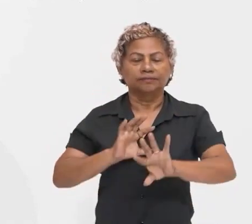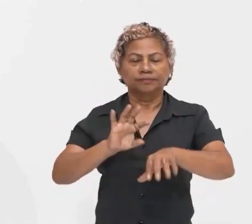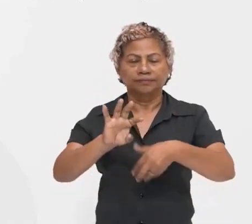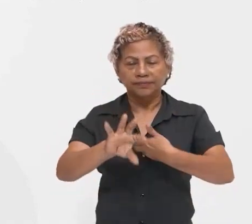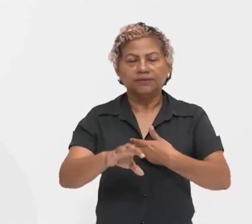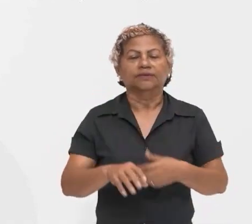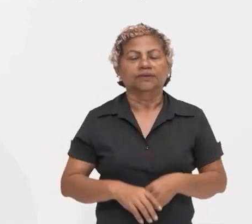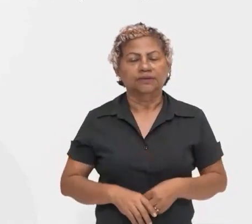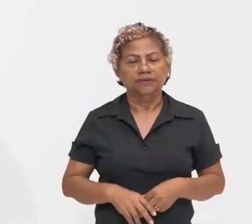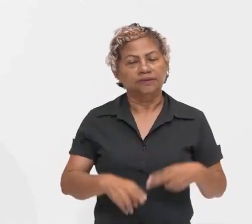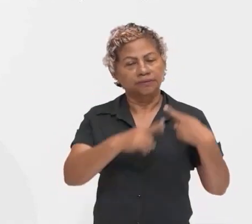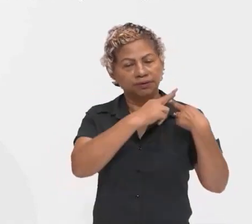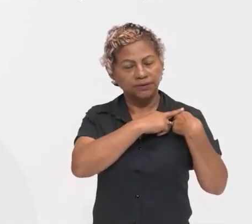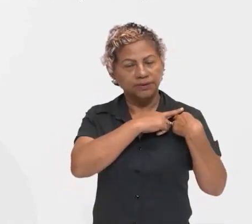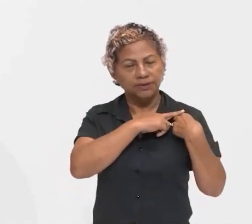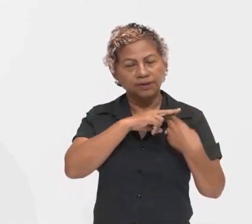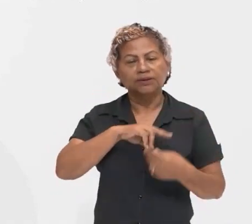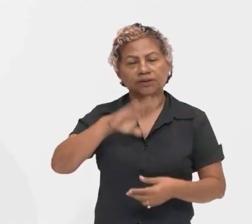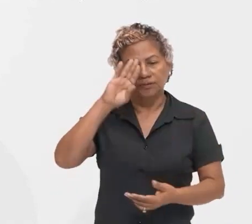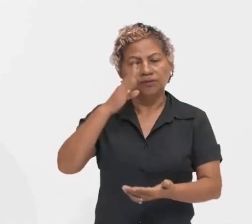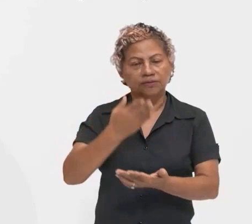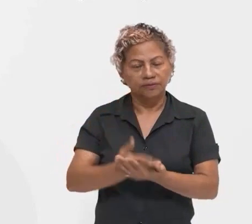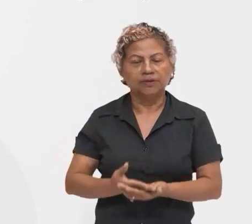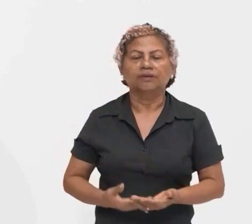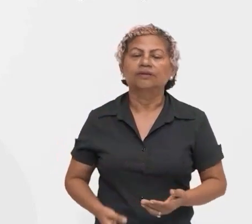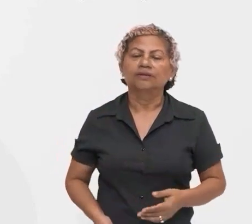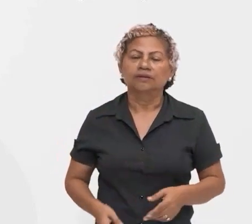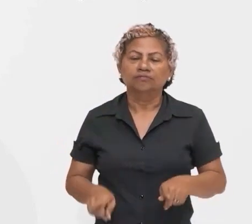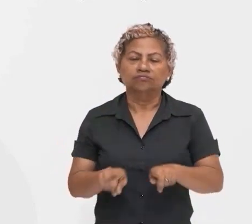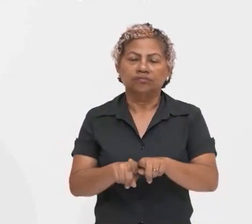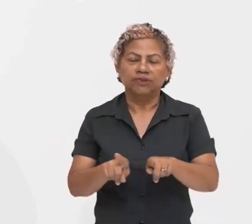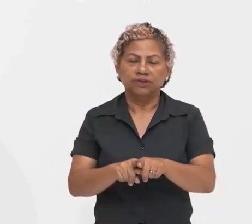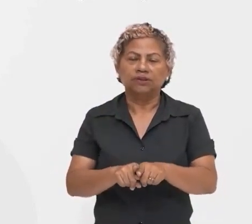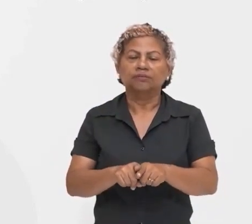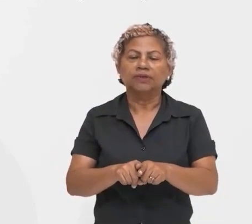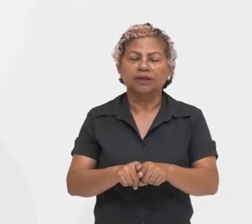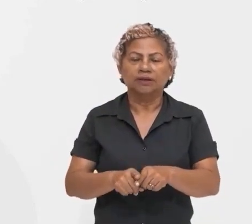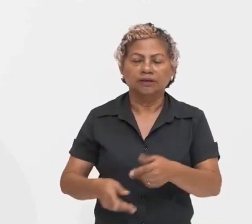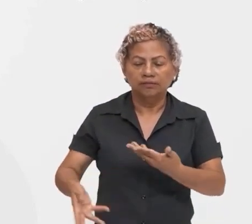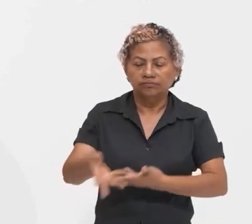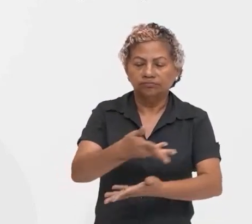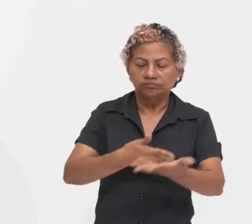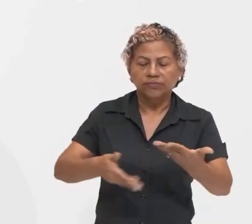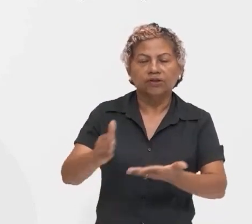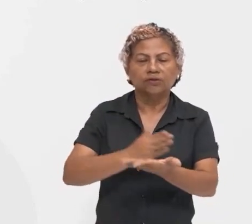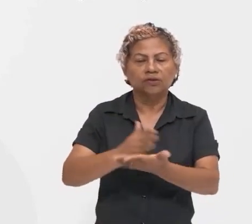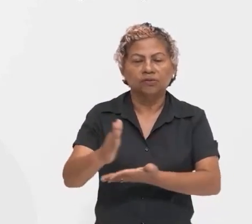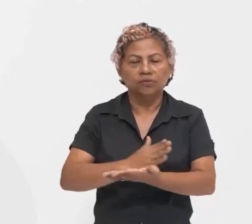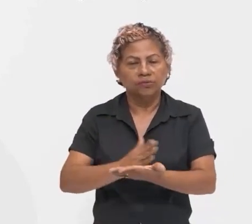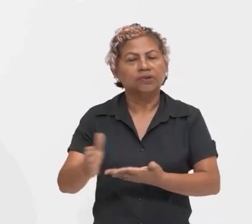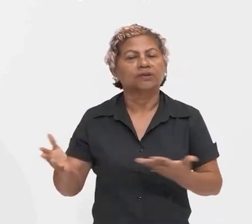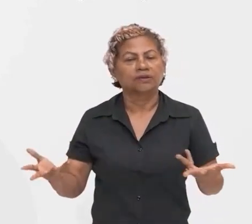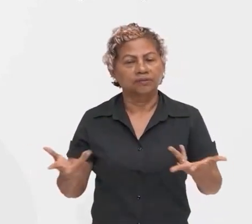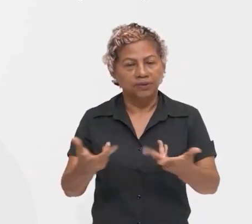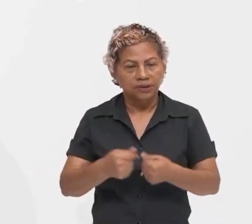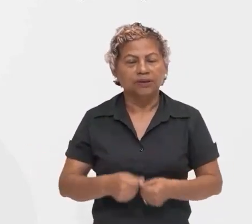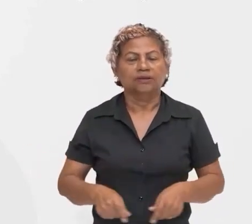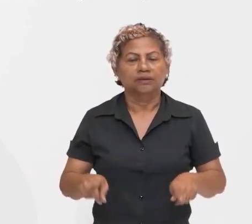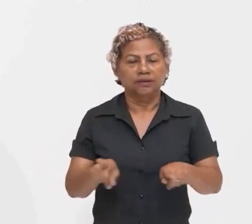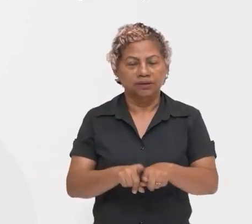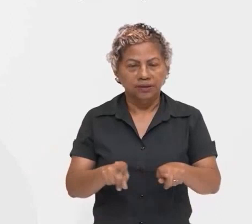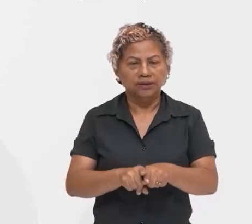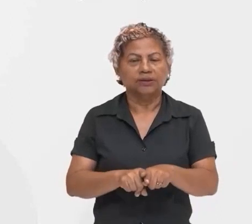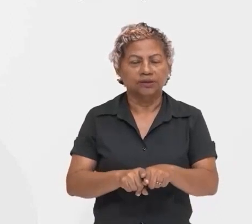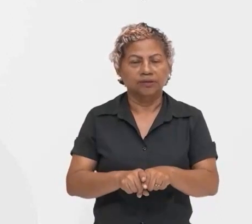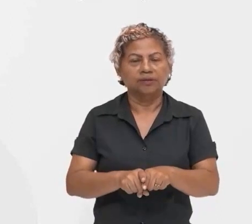autorresponsabilidade, autoconfiança e colaboração são algumas das habilidades. E aí, interpessoais trabalhadas quando